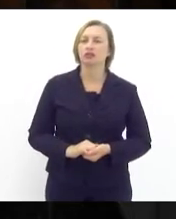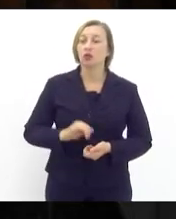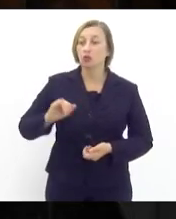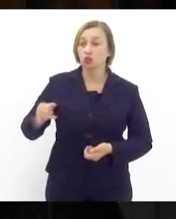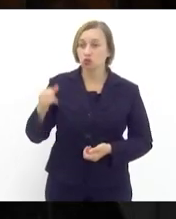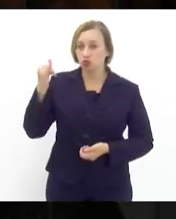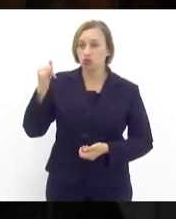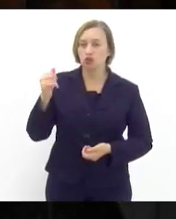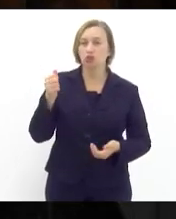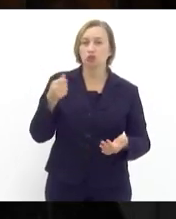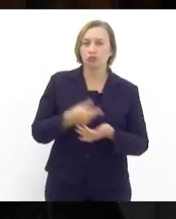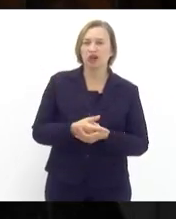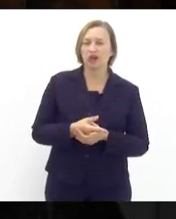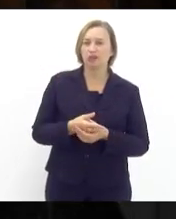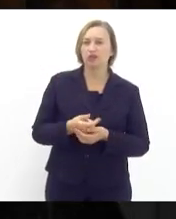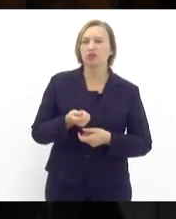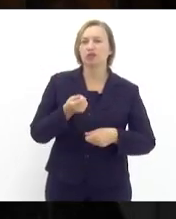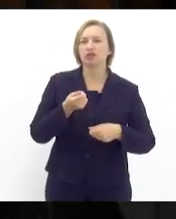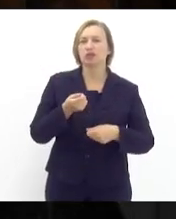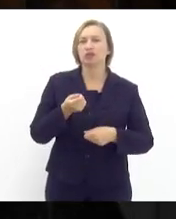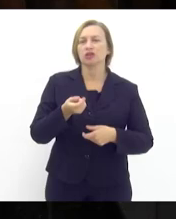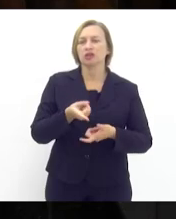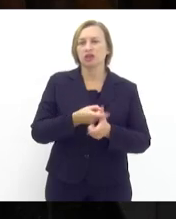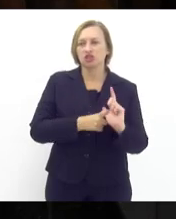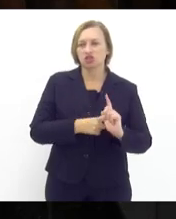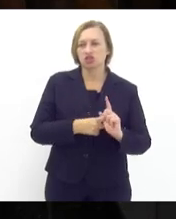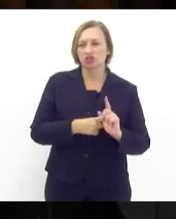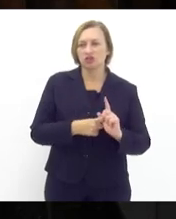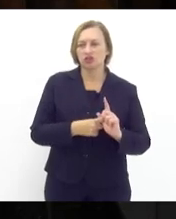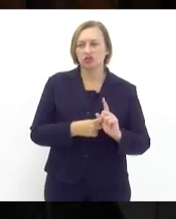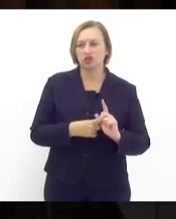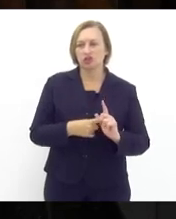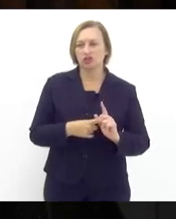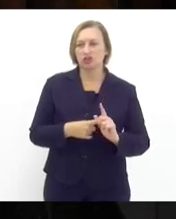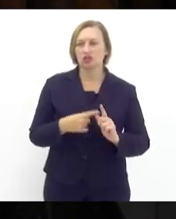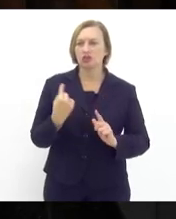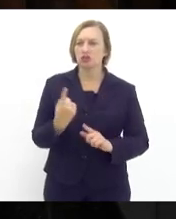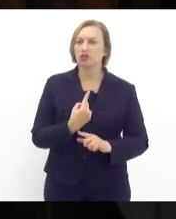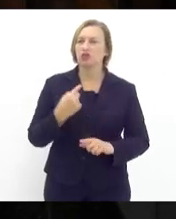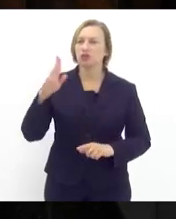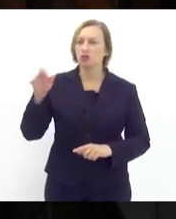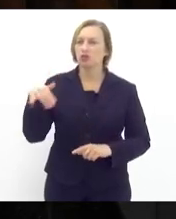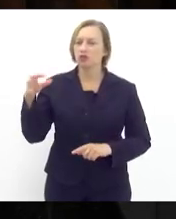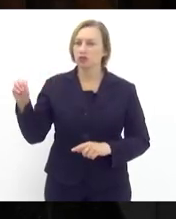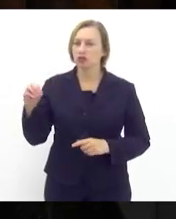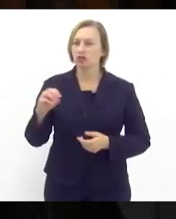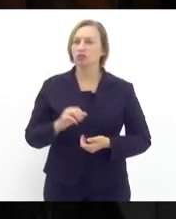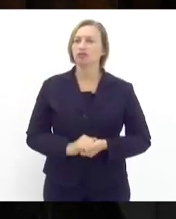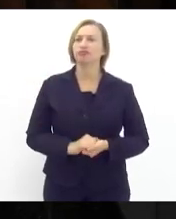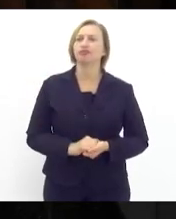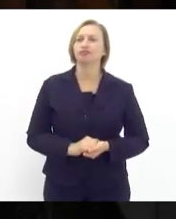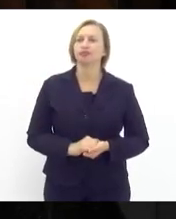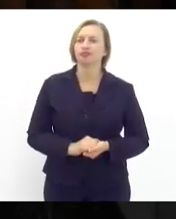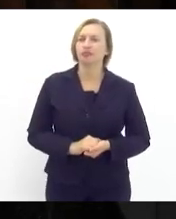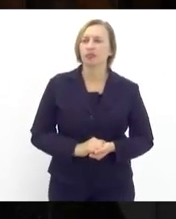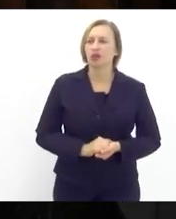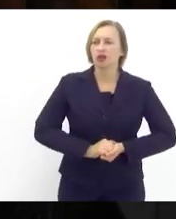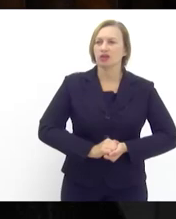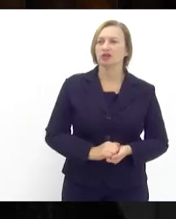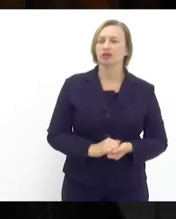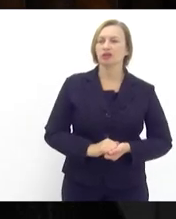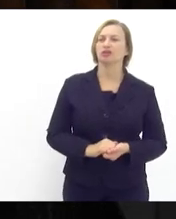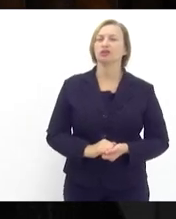do pagamento da dívida interna a nossa com a união de impostos pelos